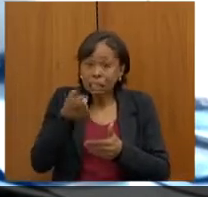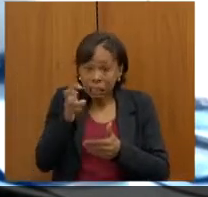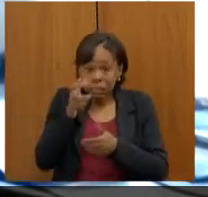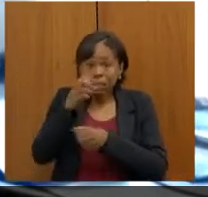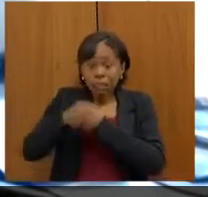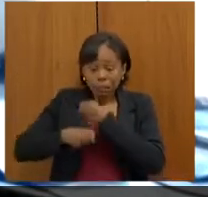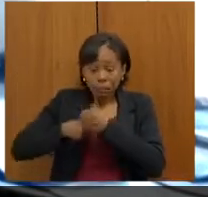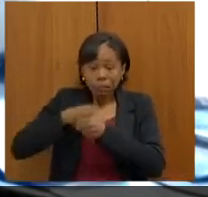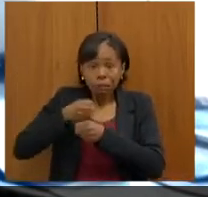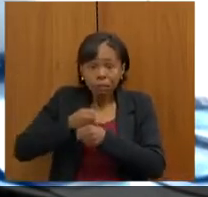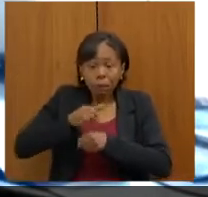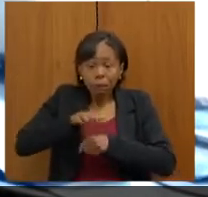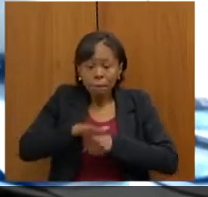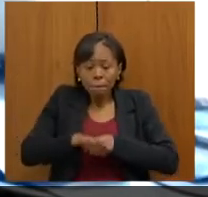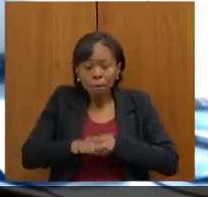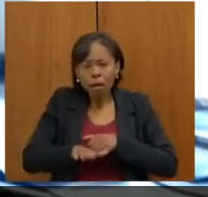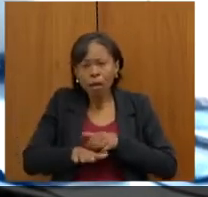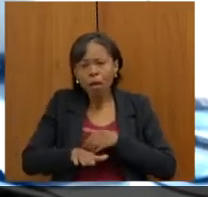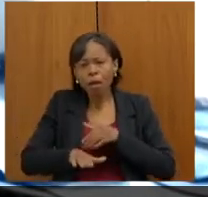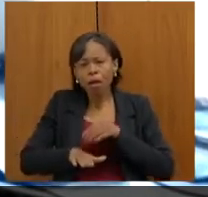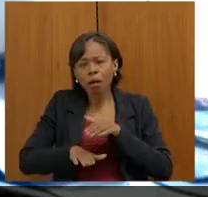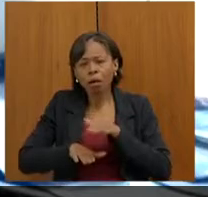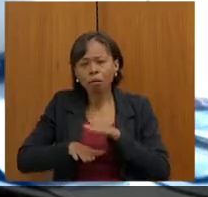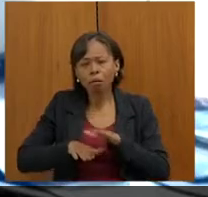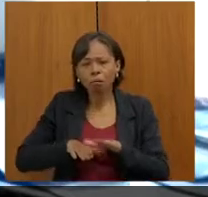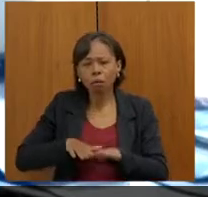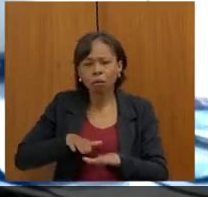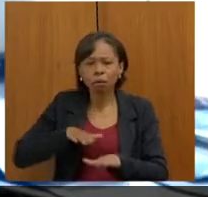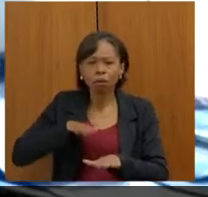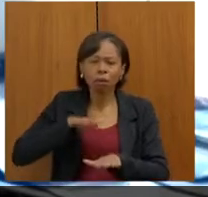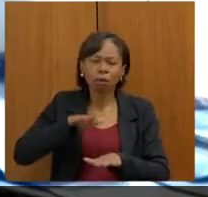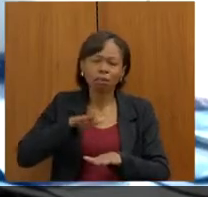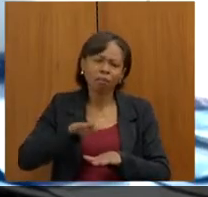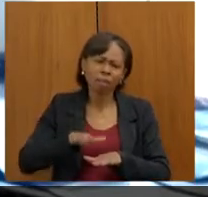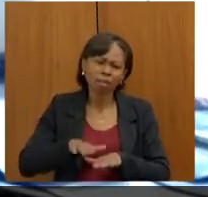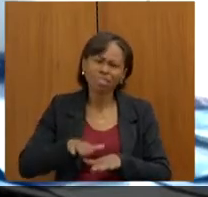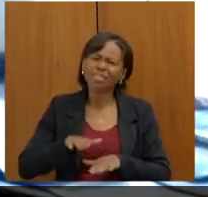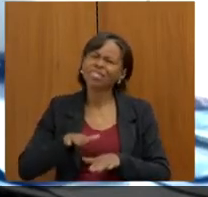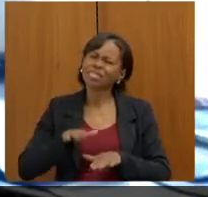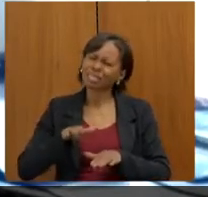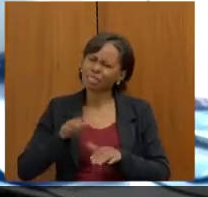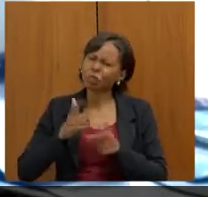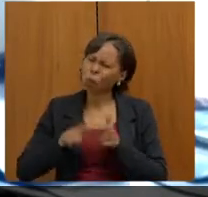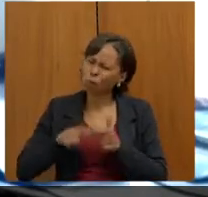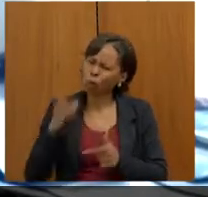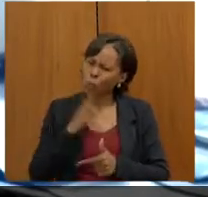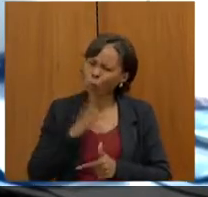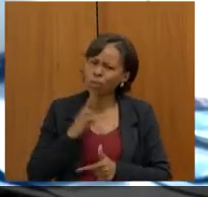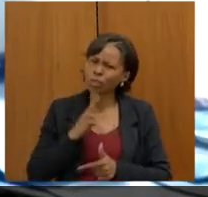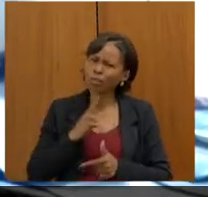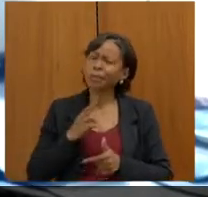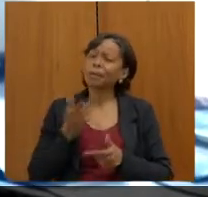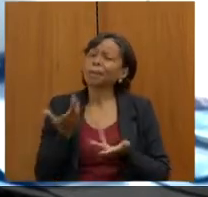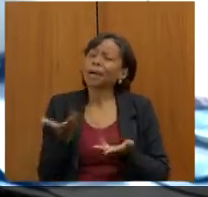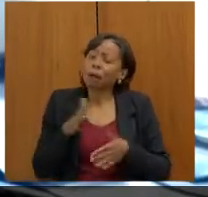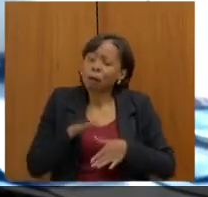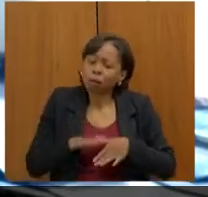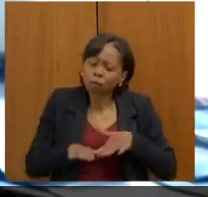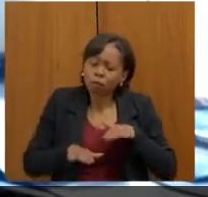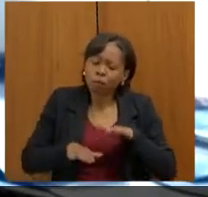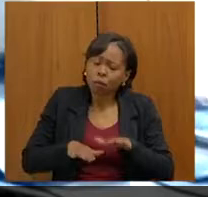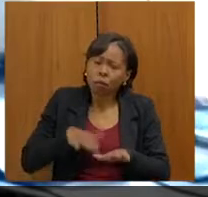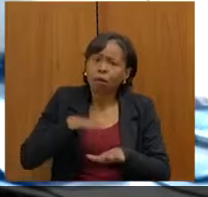a passo muito mais lento do que a urgência do problema exige tem a ver com o déficit de